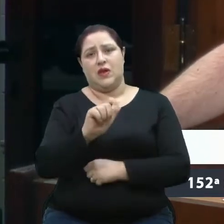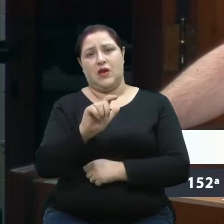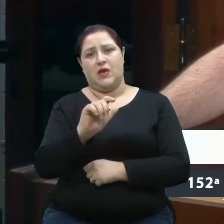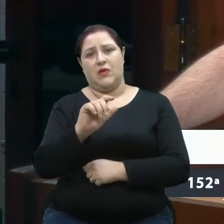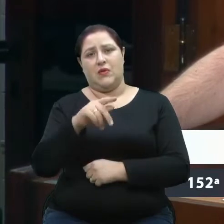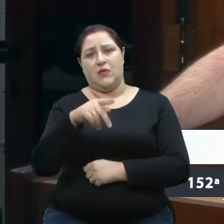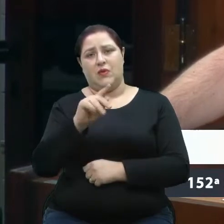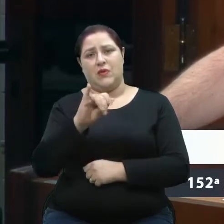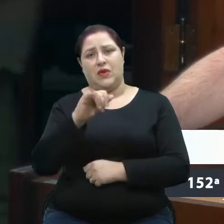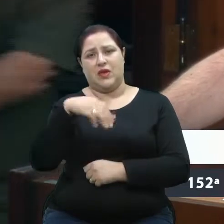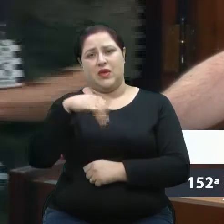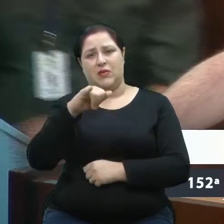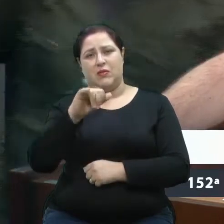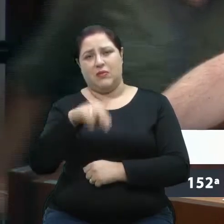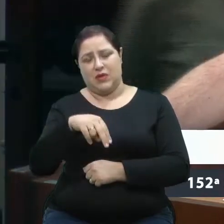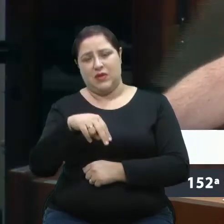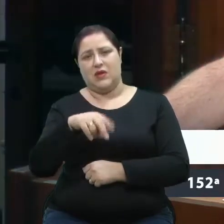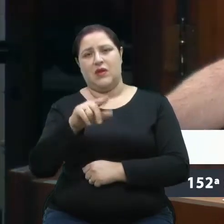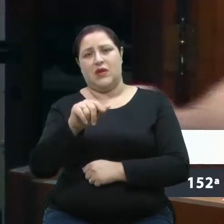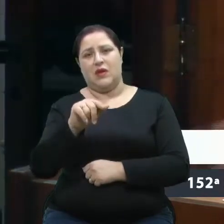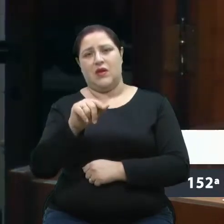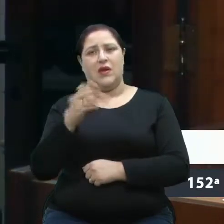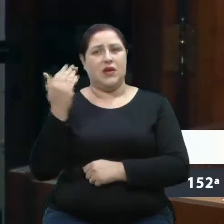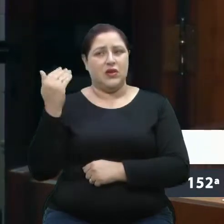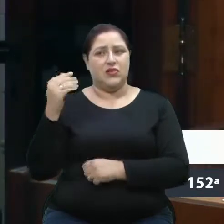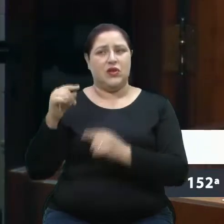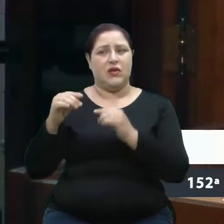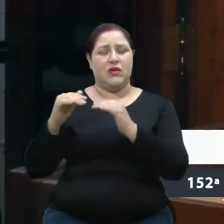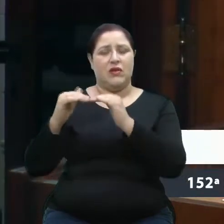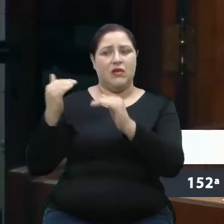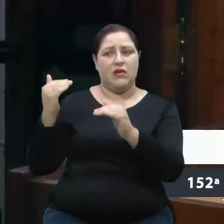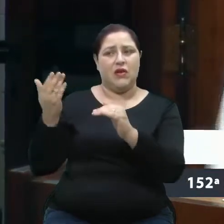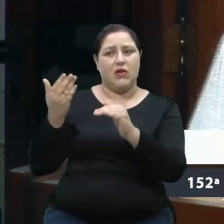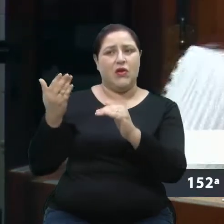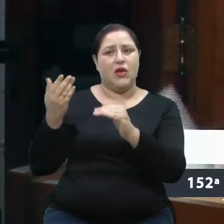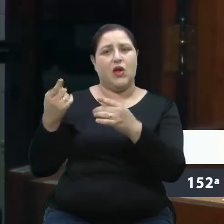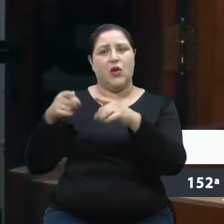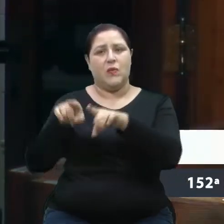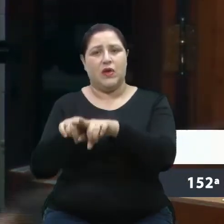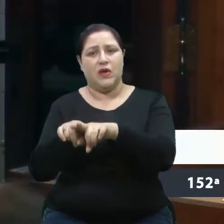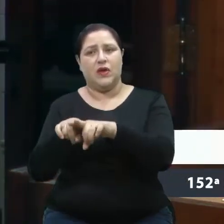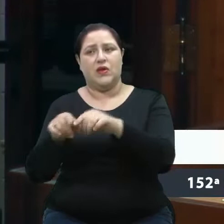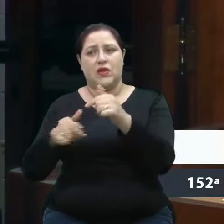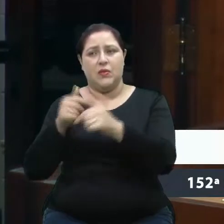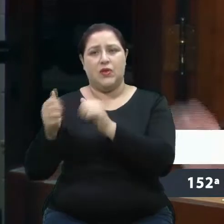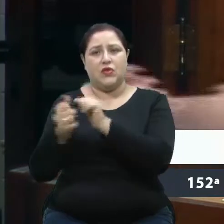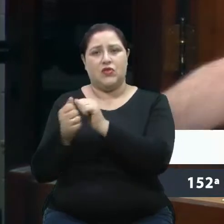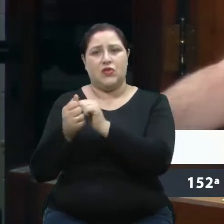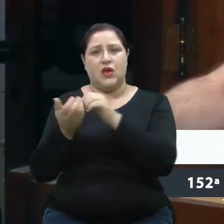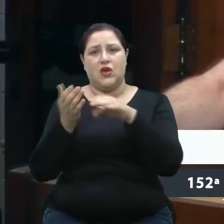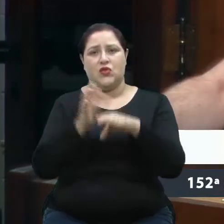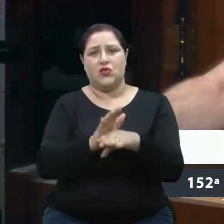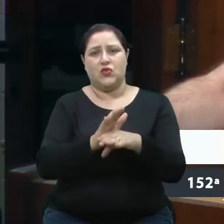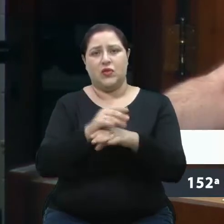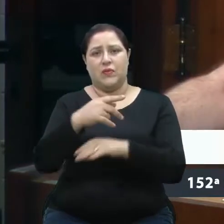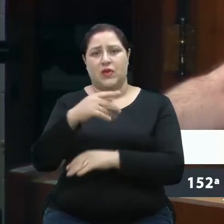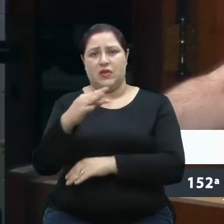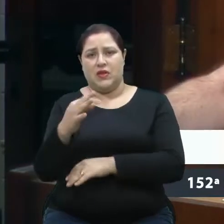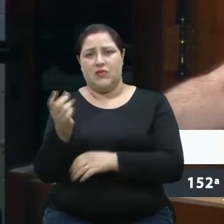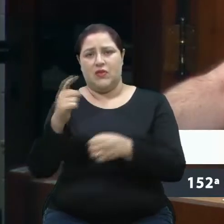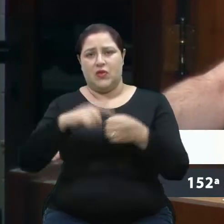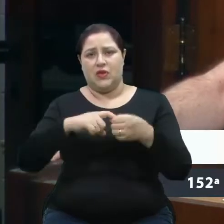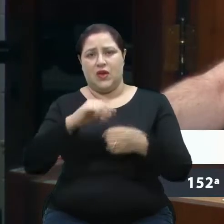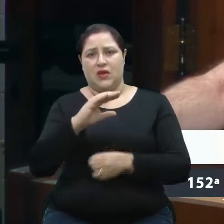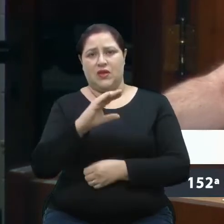desafeto, agora é chamado de companheiro, pois topou ajudar o PT a voltar à cena do crime, como ele mesmo descreveu